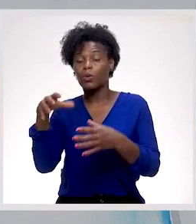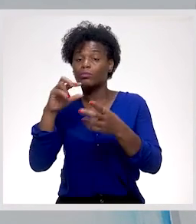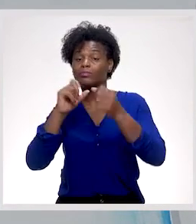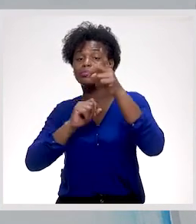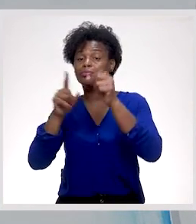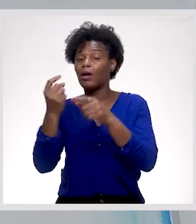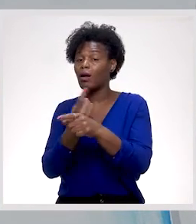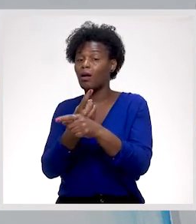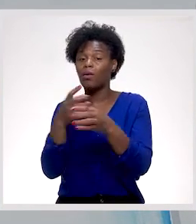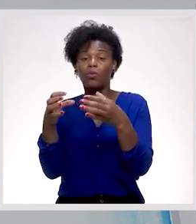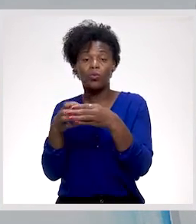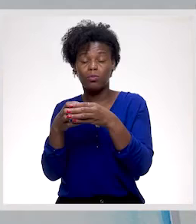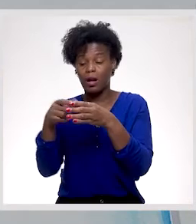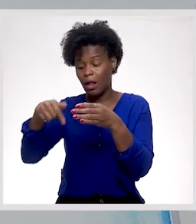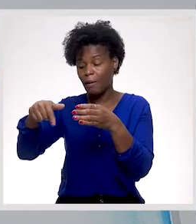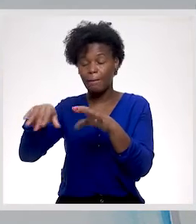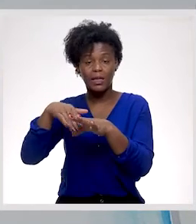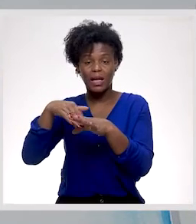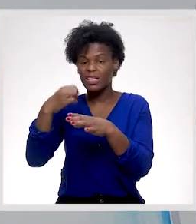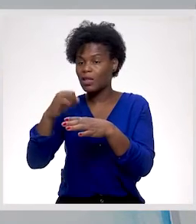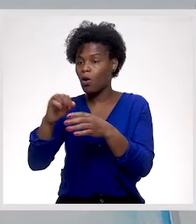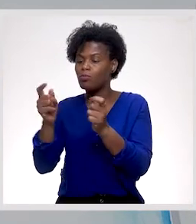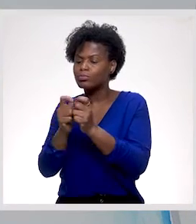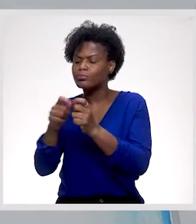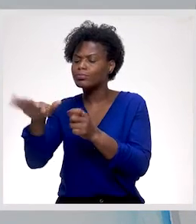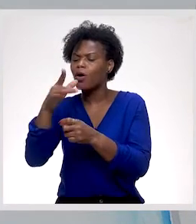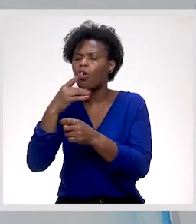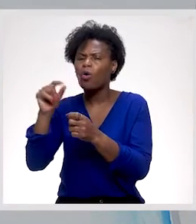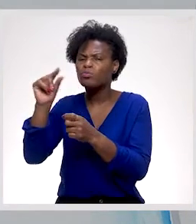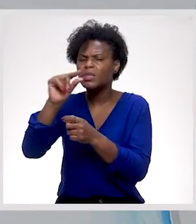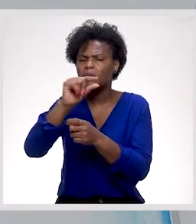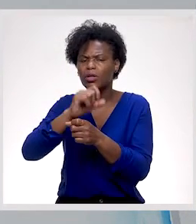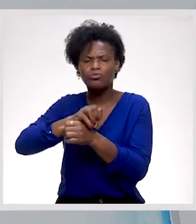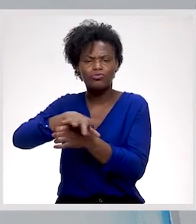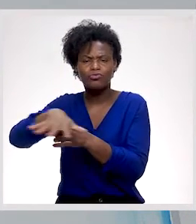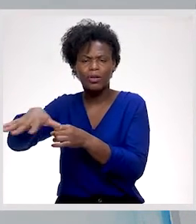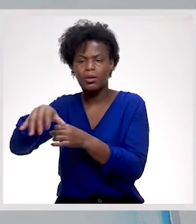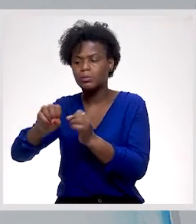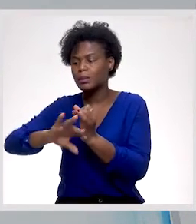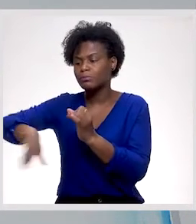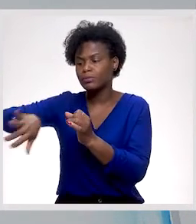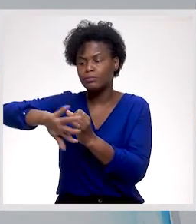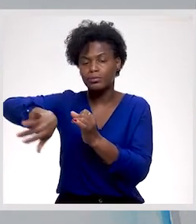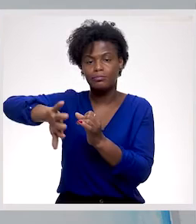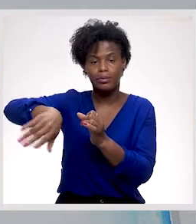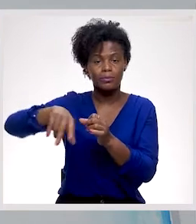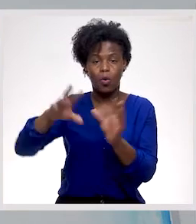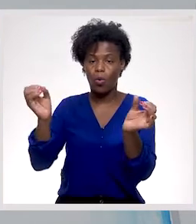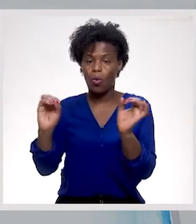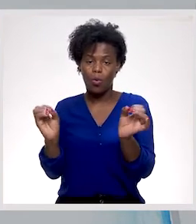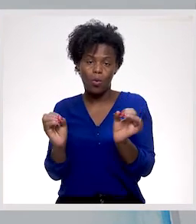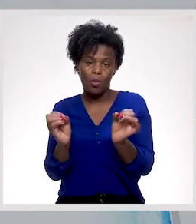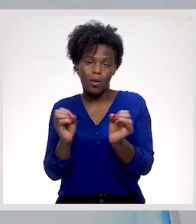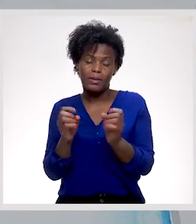não esvaziaram a sua vizinhança de pequenos corpos celestes que se encontram na sua